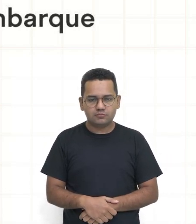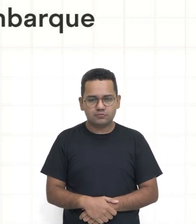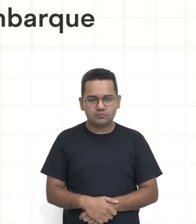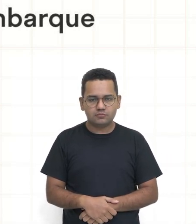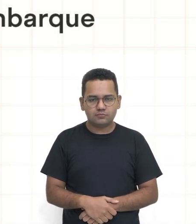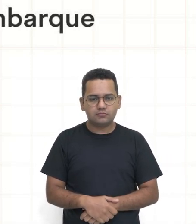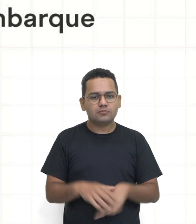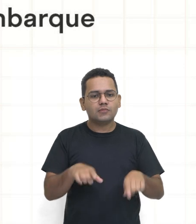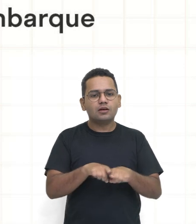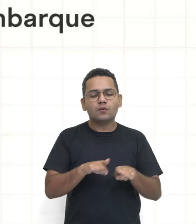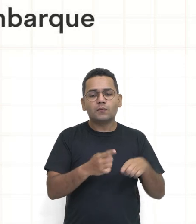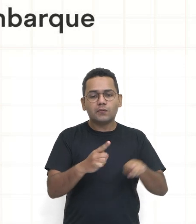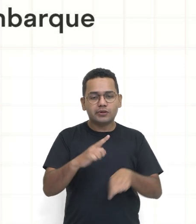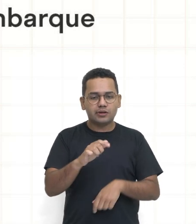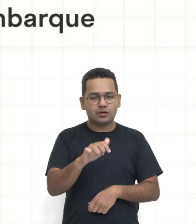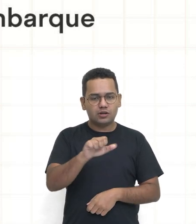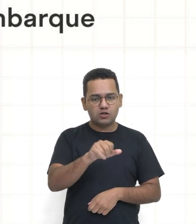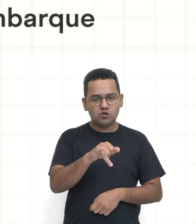em 1950.